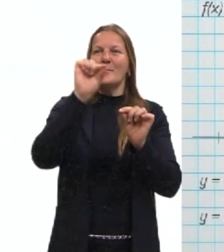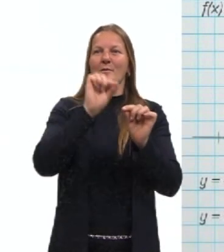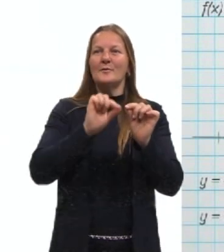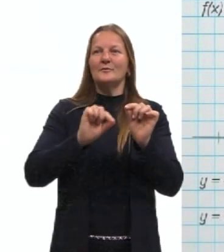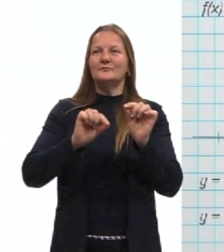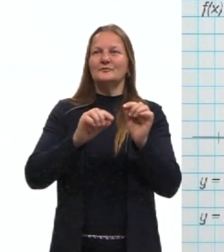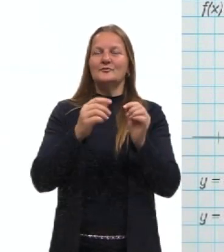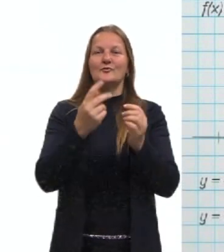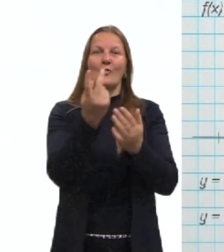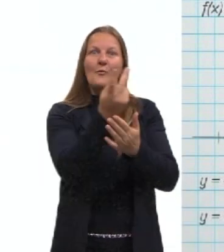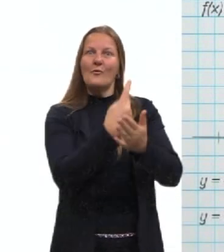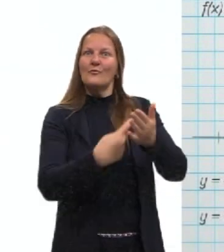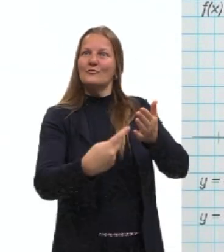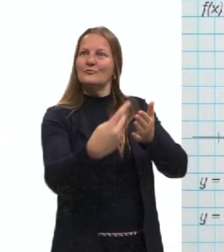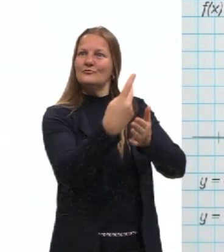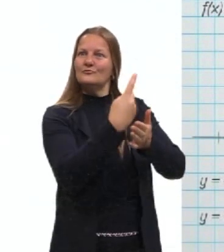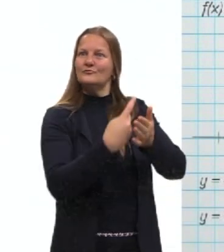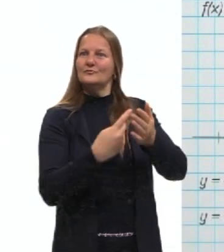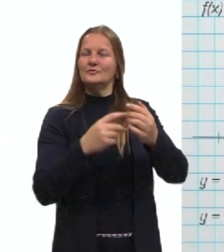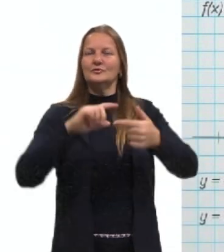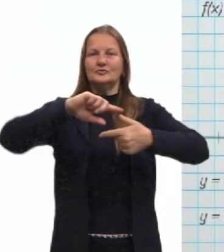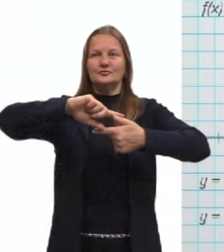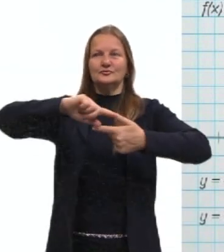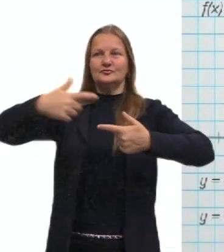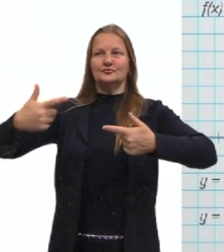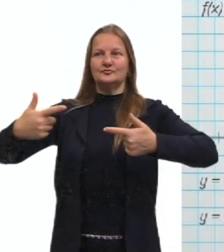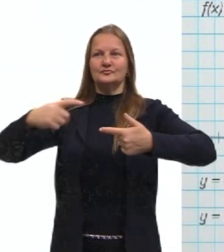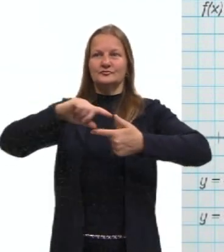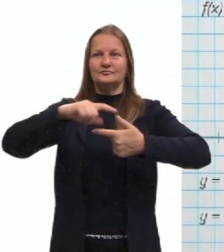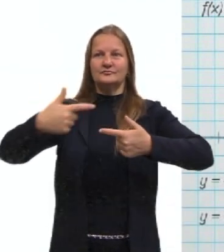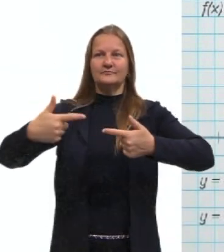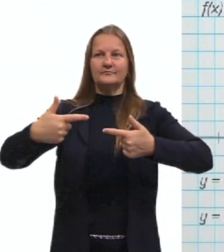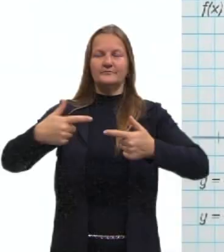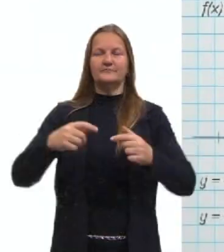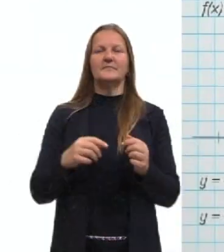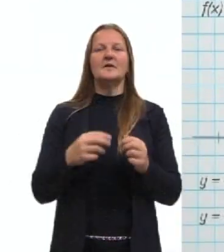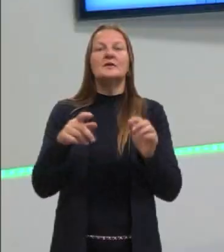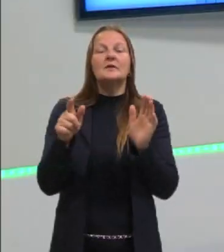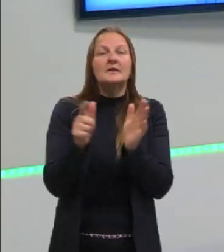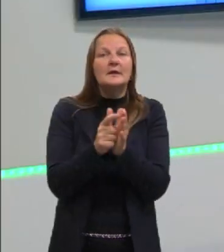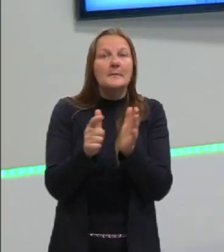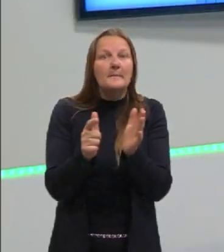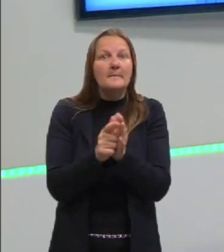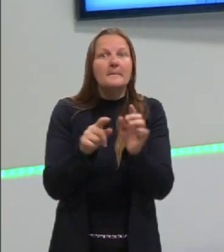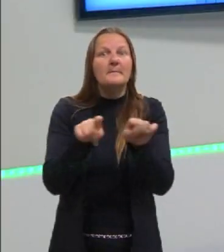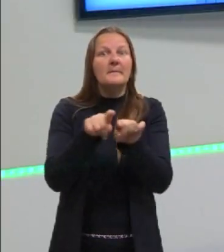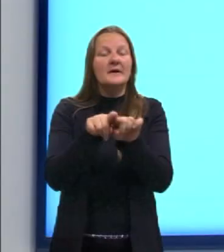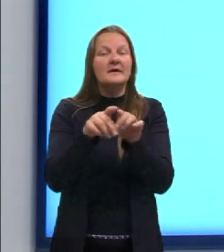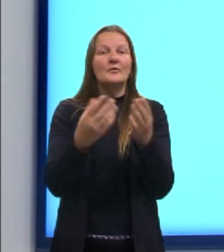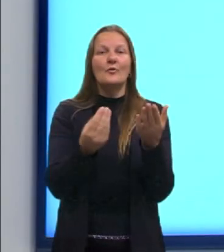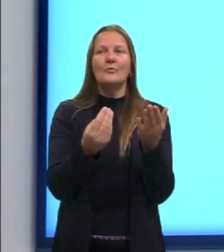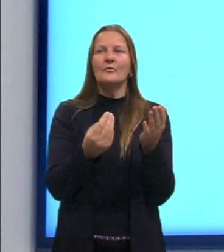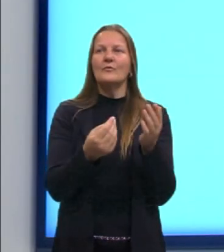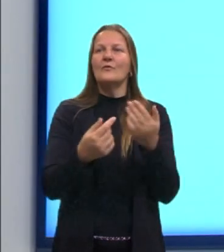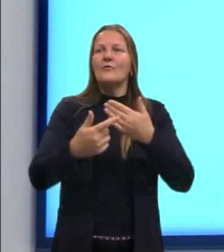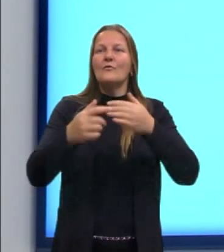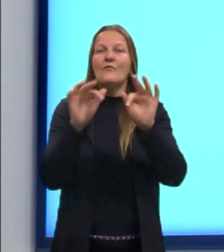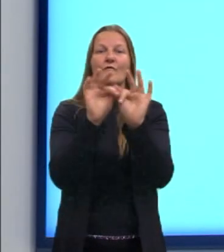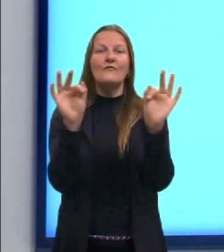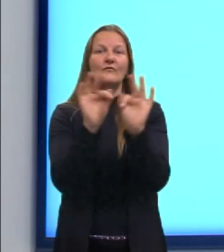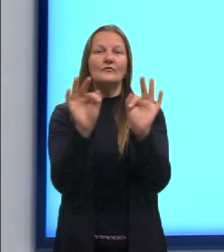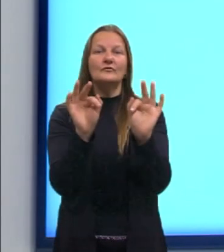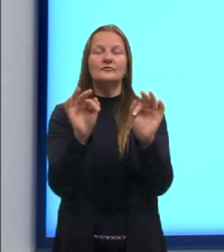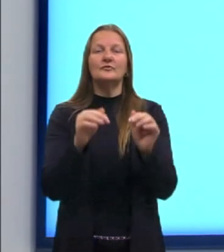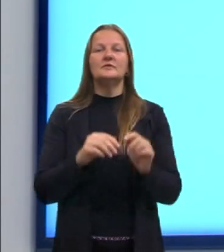então aos formatos geométricos e também aqui às funções, né, nós temos alguns elementos ali